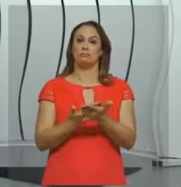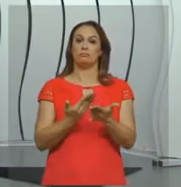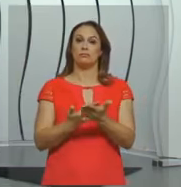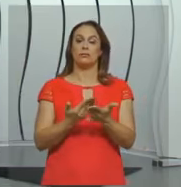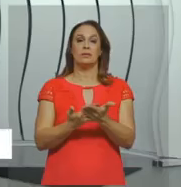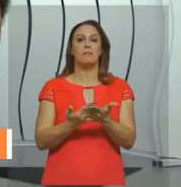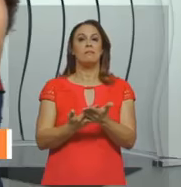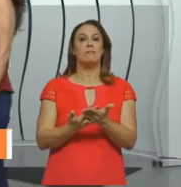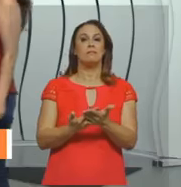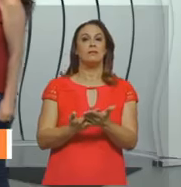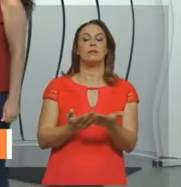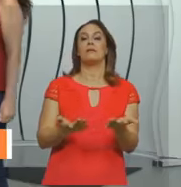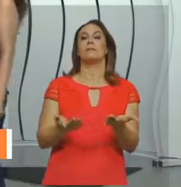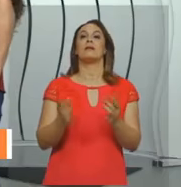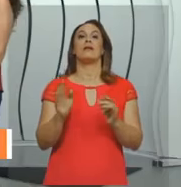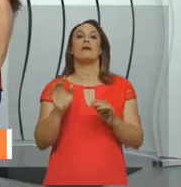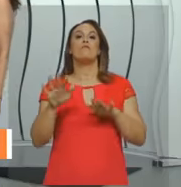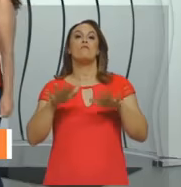movimento.